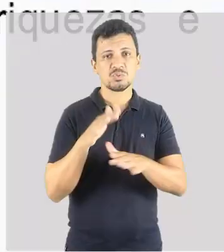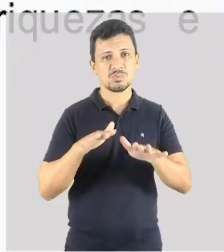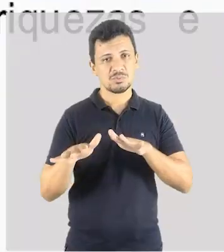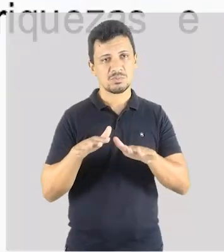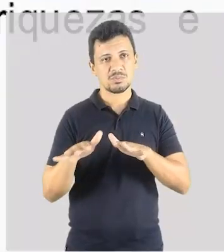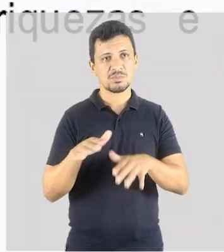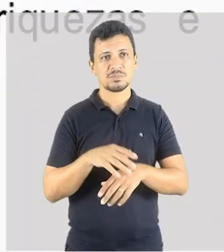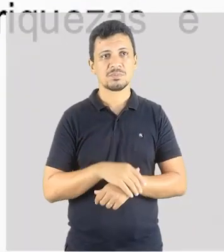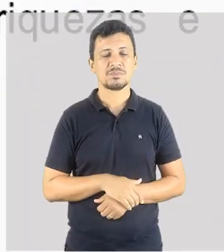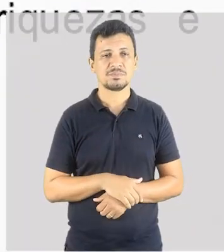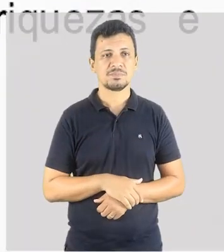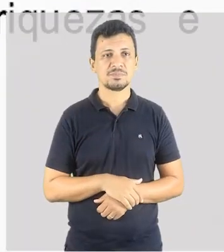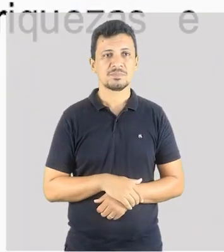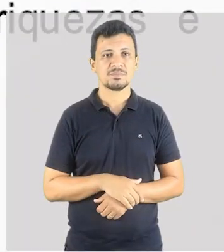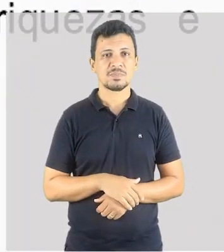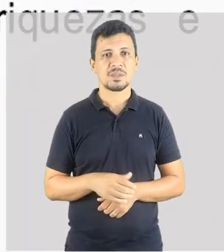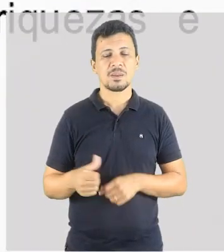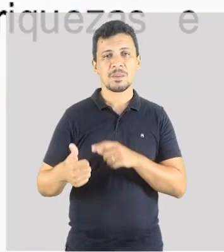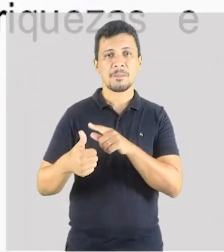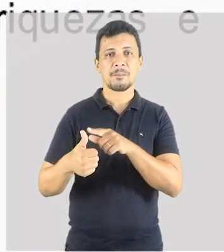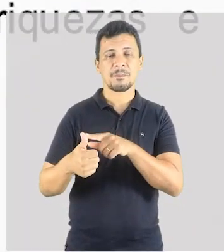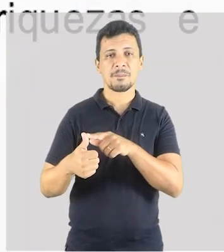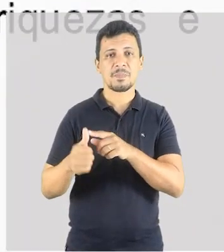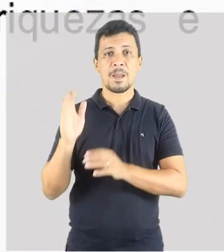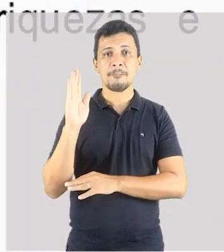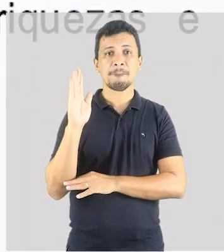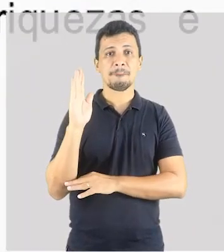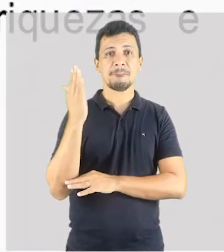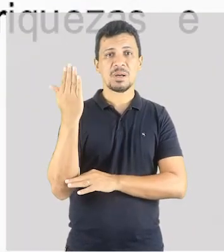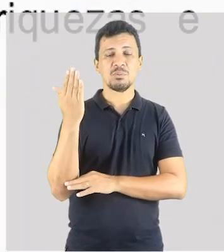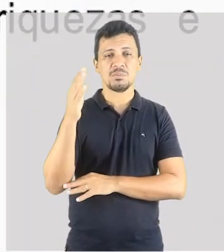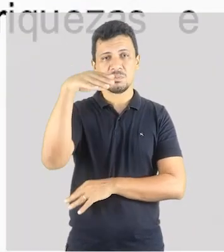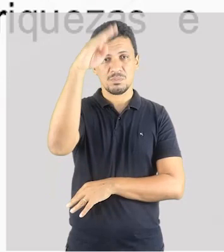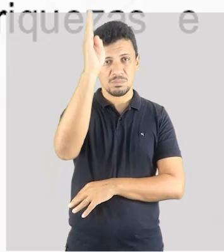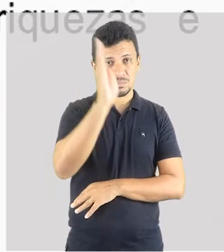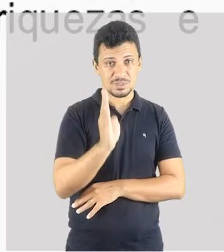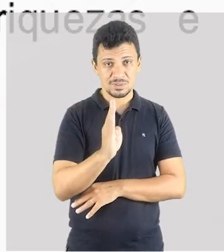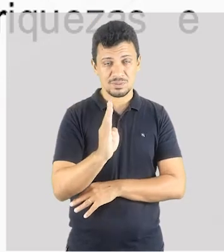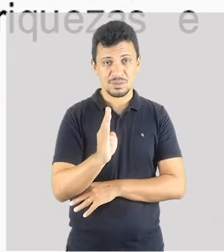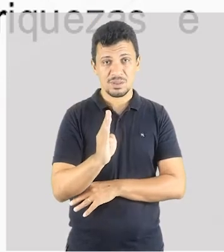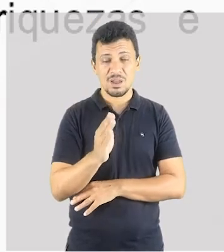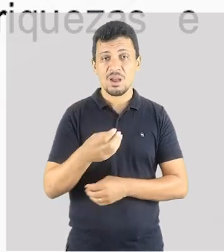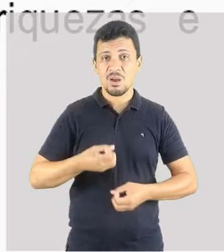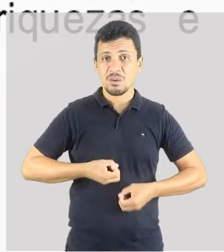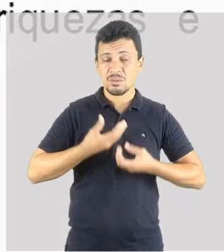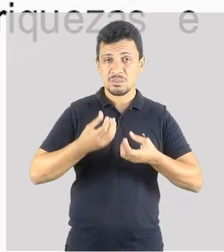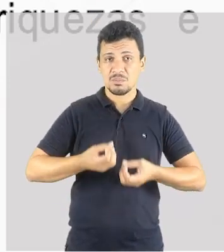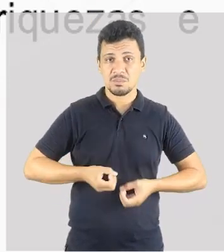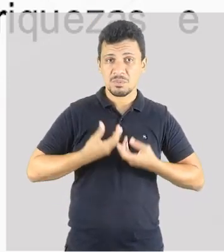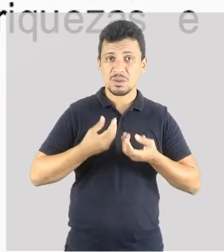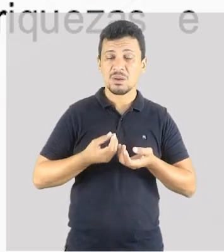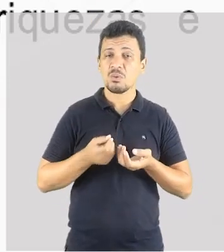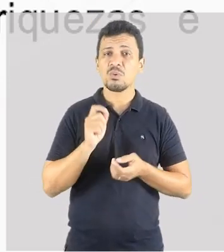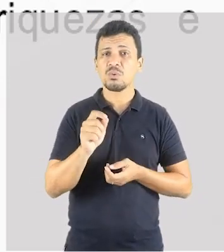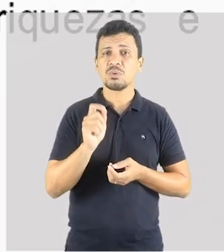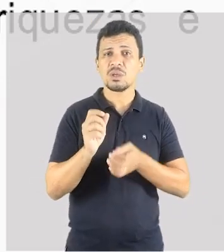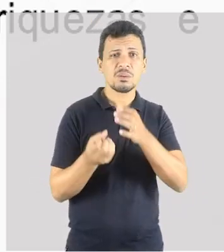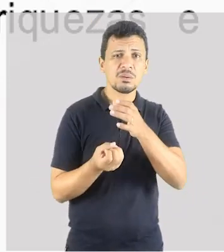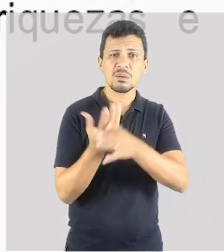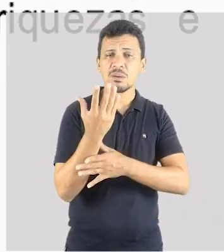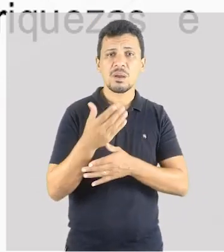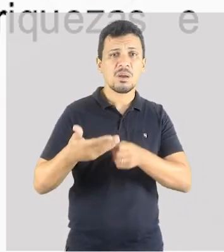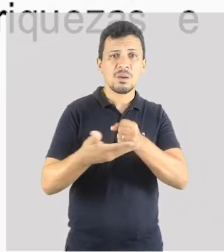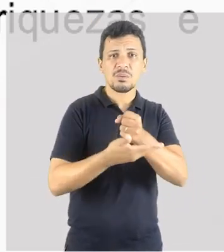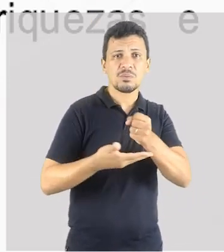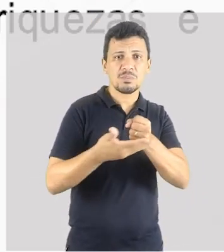E aí, comentando aqui esses movimentos, o pau-brasil, que defendia a criação de uma poesia primitivista, construída com base